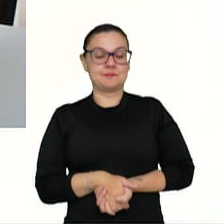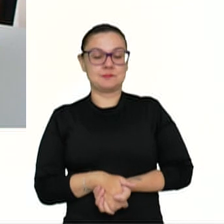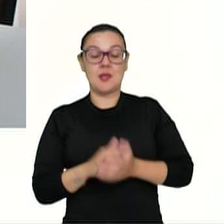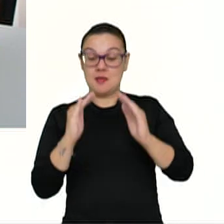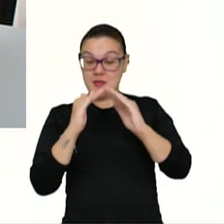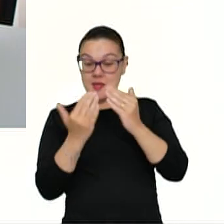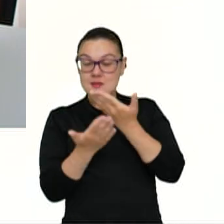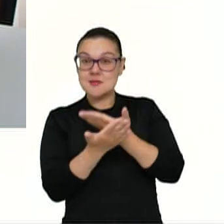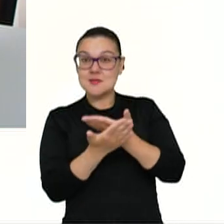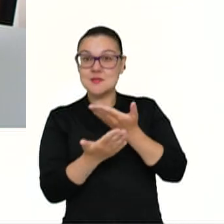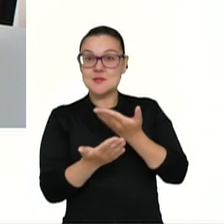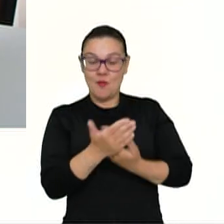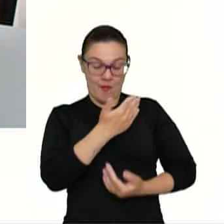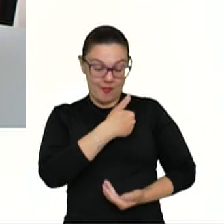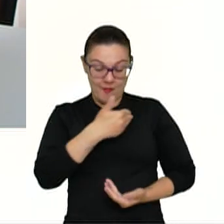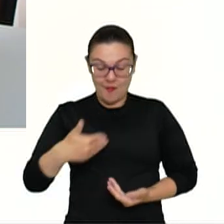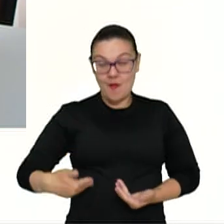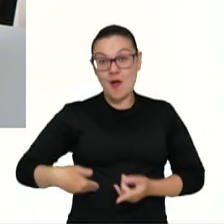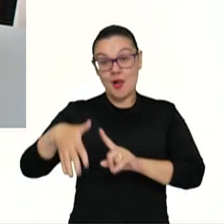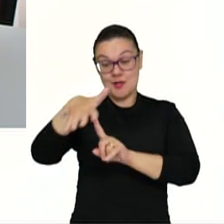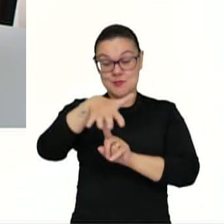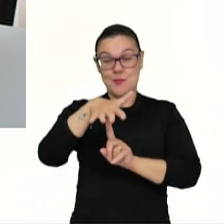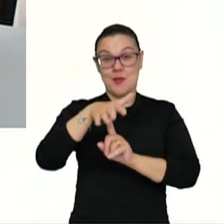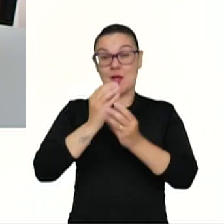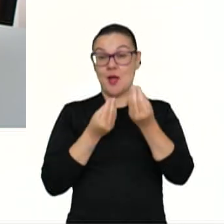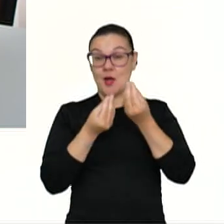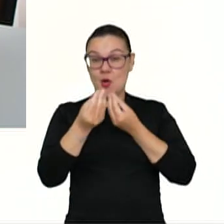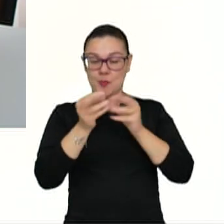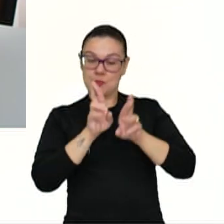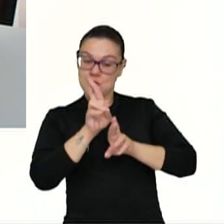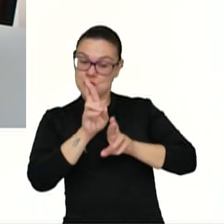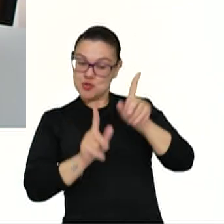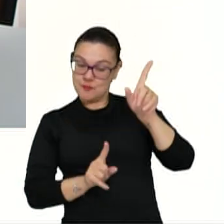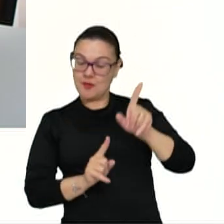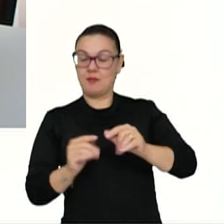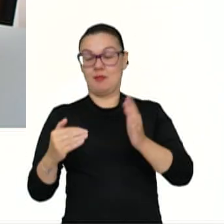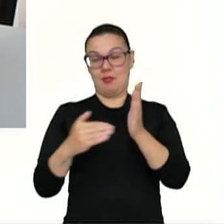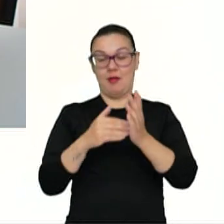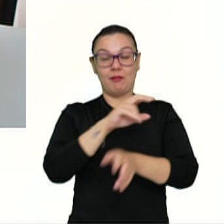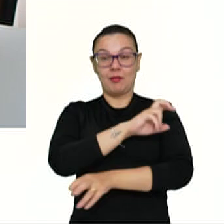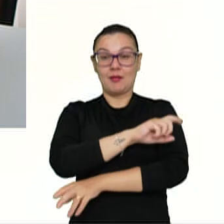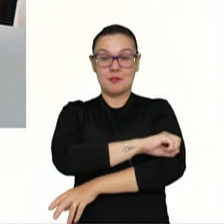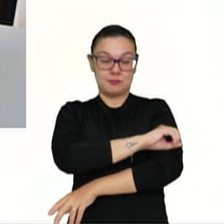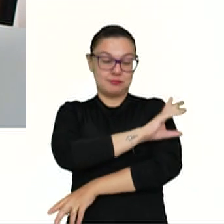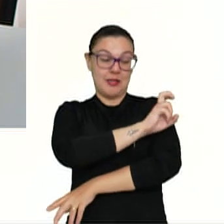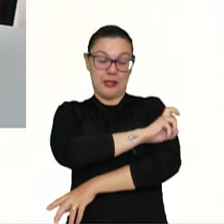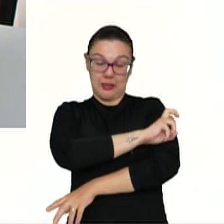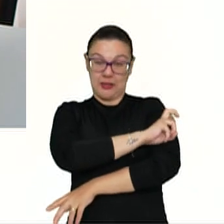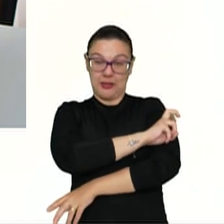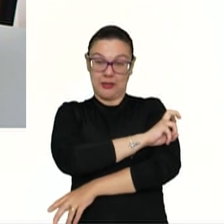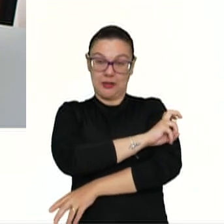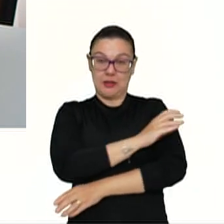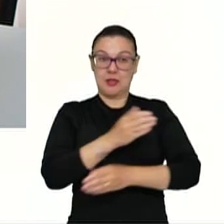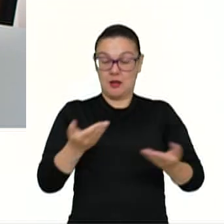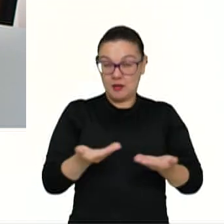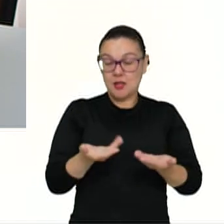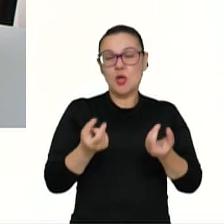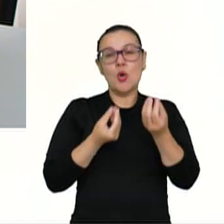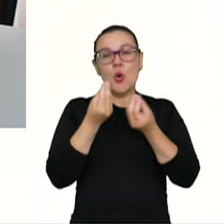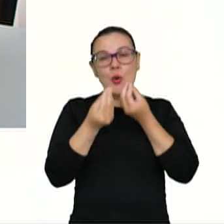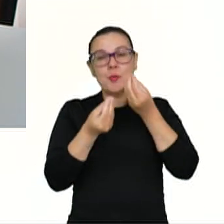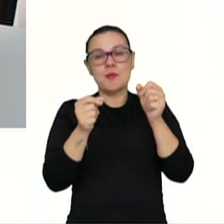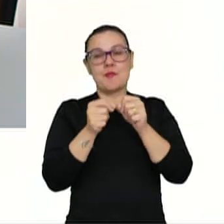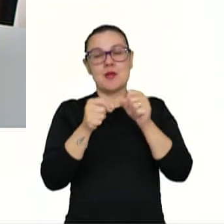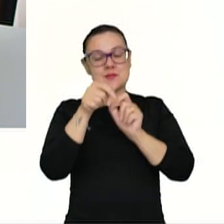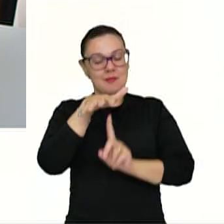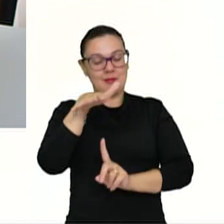do Estado, né, que os nossos alunos são do Estado, da segunda série do ensino médio, as escolas do Estado aqui do Paraná,